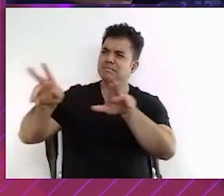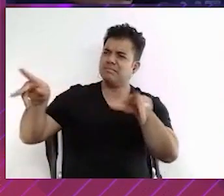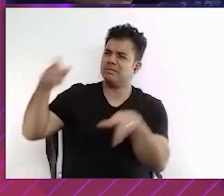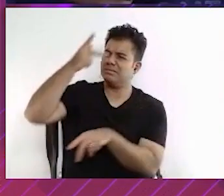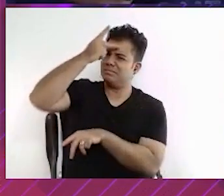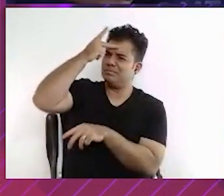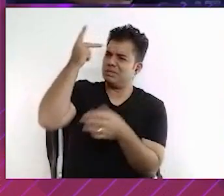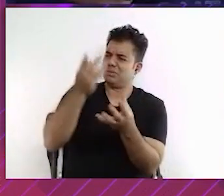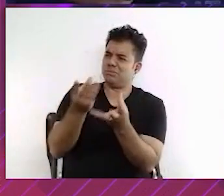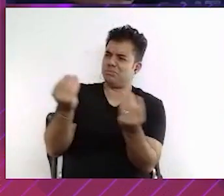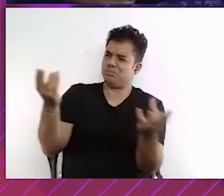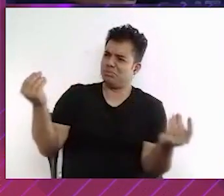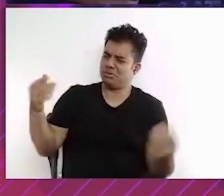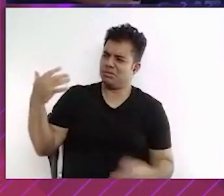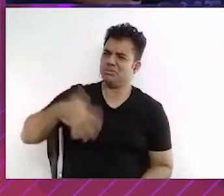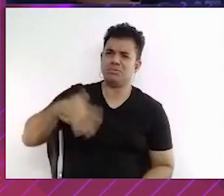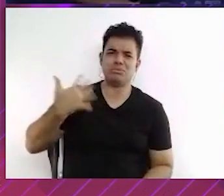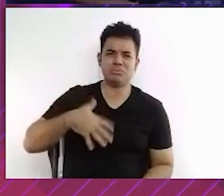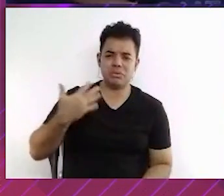você precisa nessa hora.